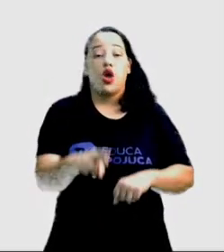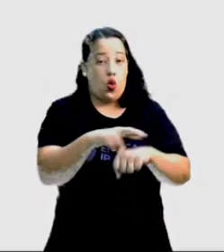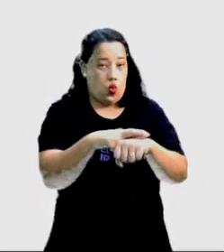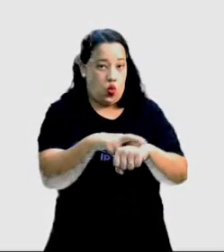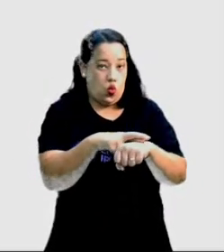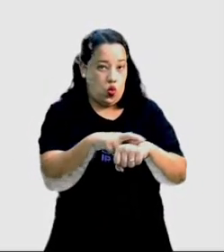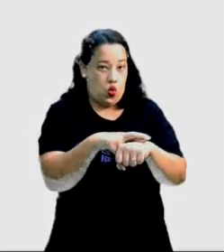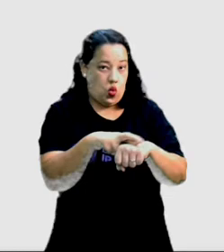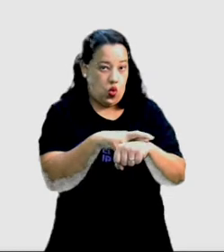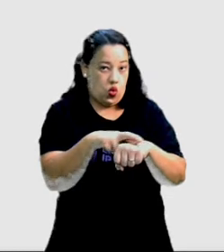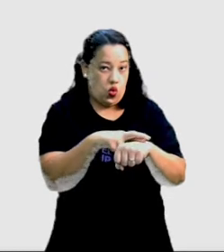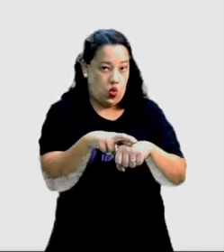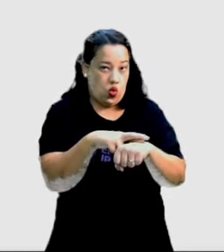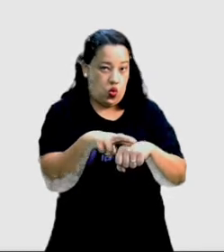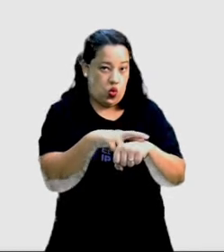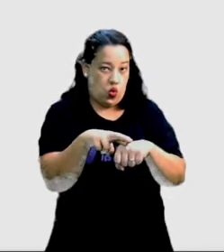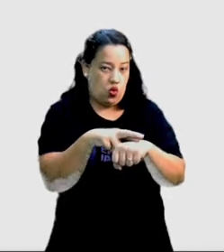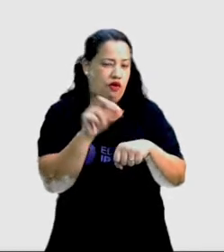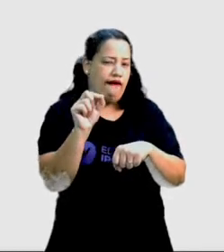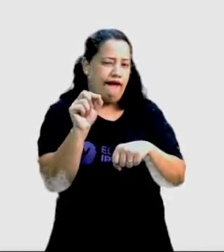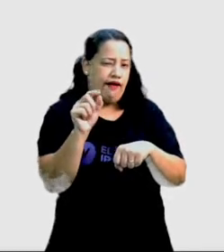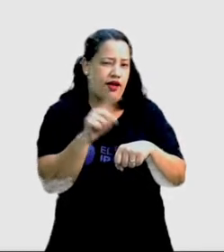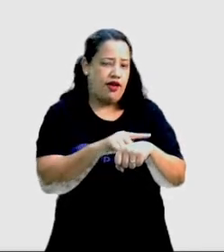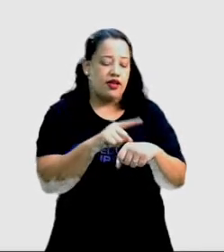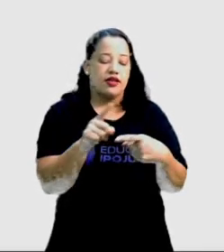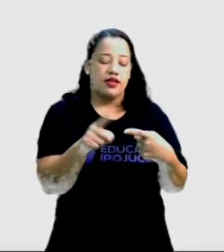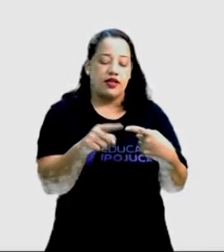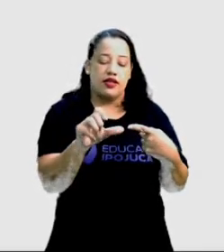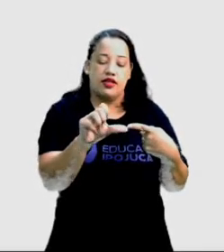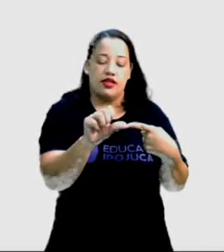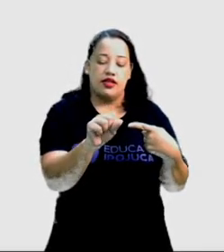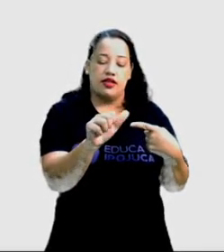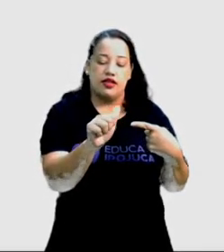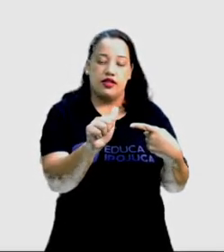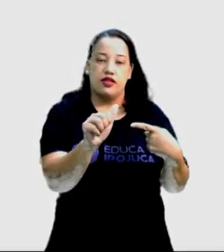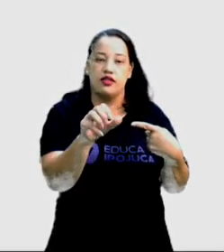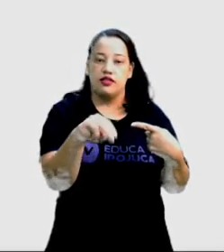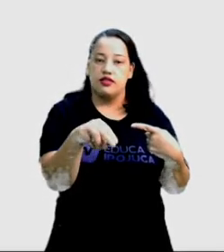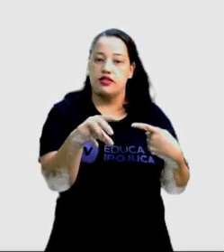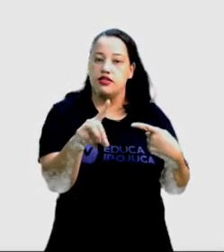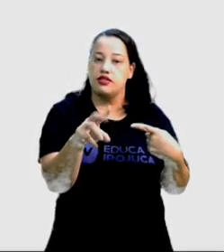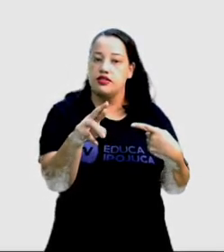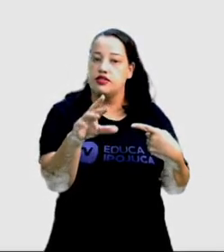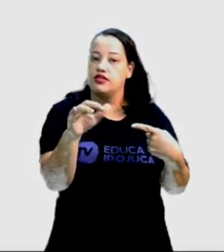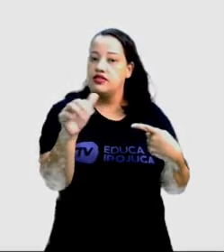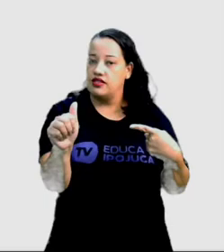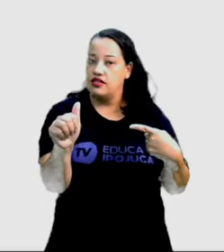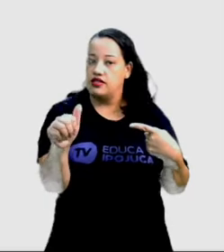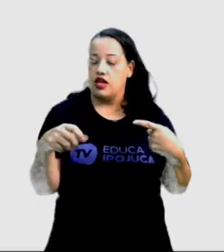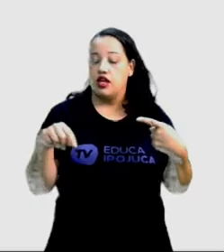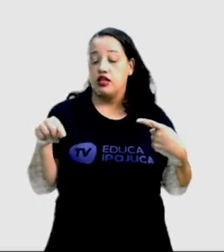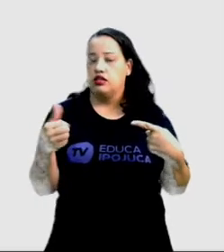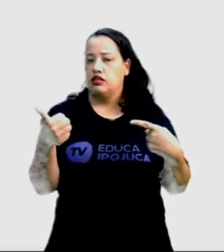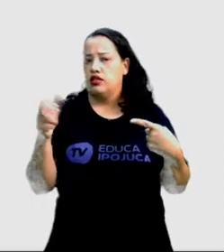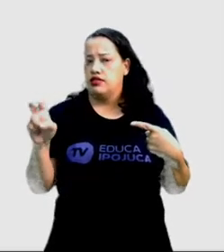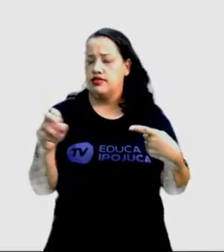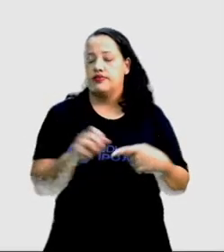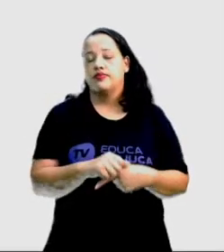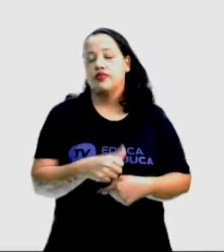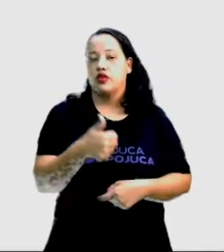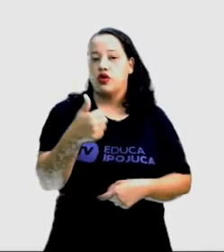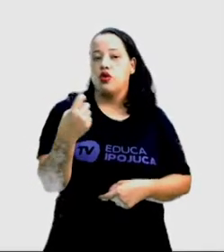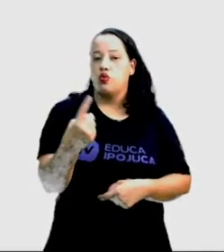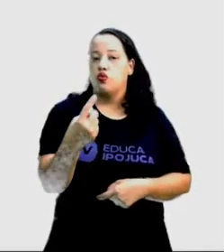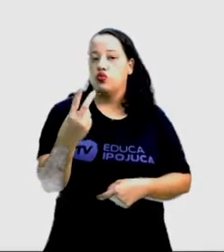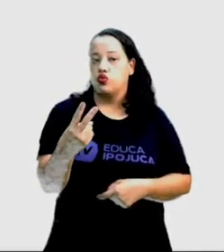roxas. Quem foi que fez as flores roxas? Sandra, né? Aqui tem um total de 15. Vamos contar comigo? 1,